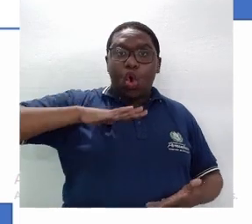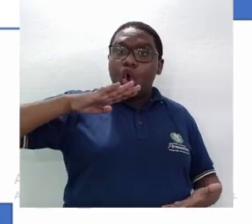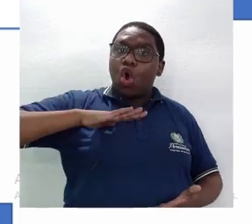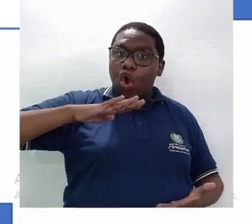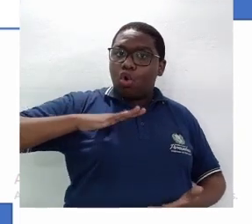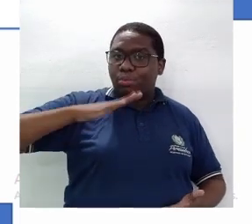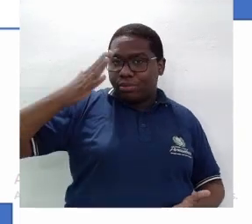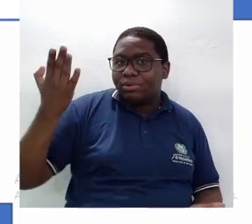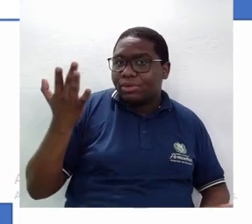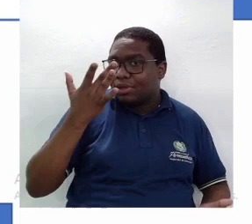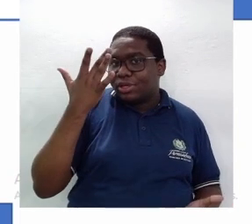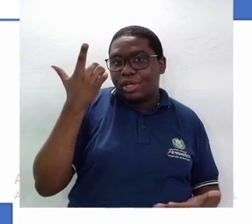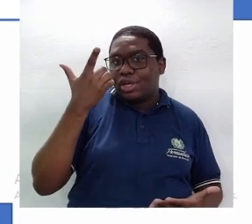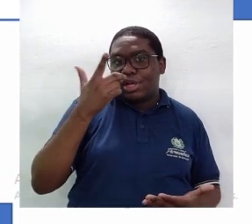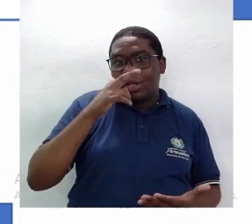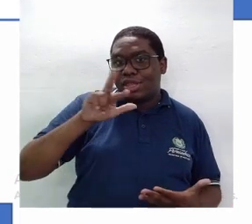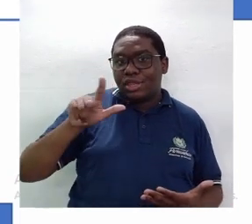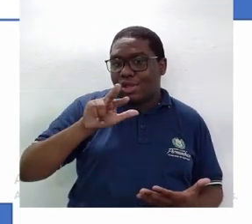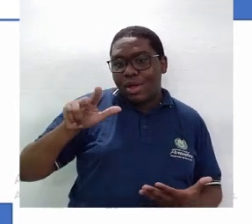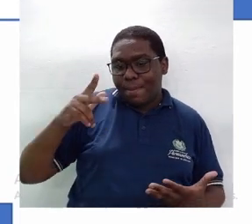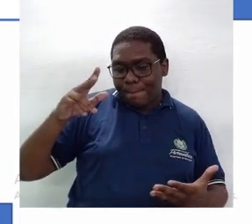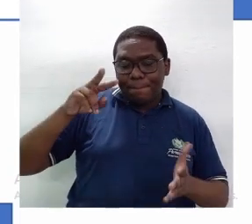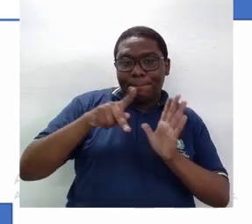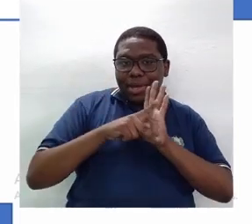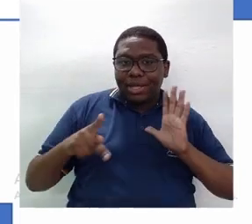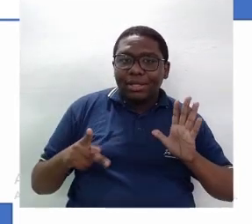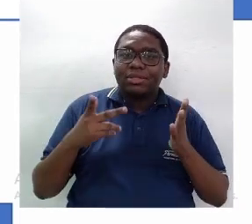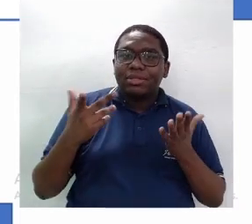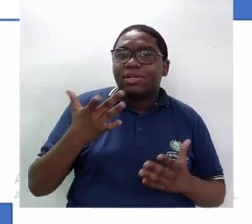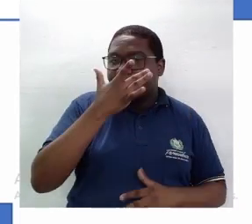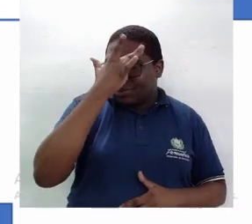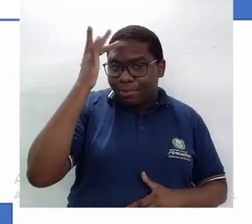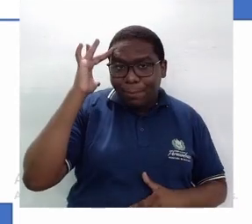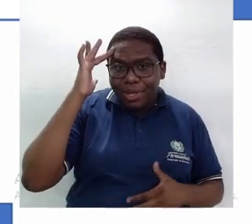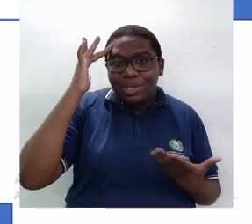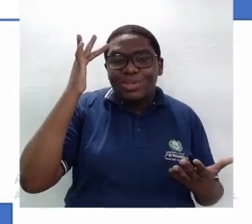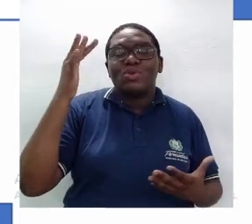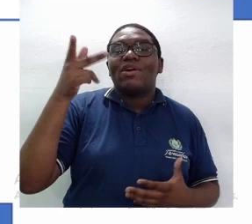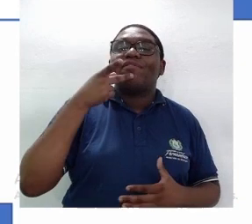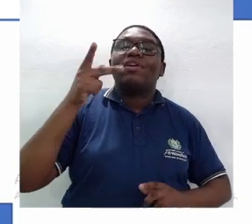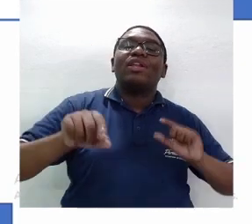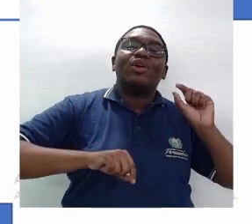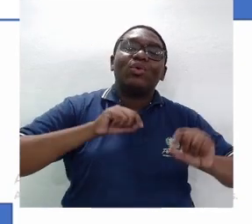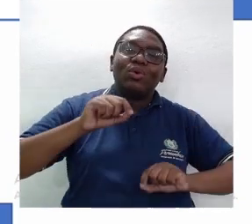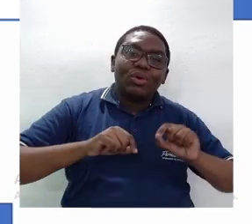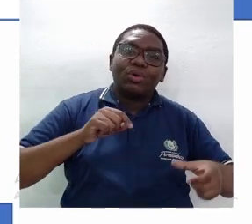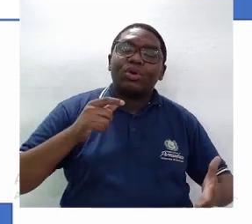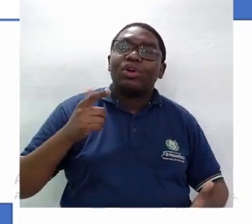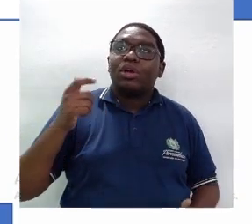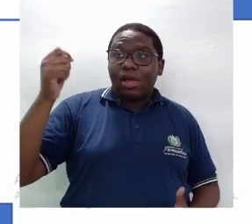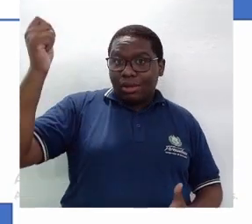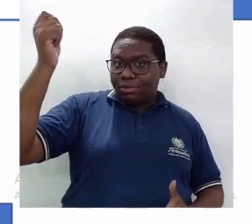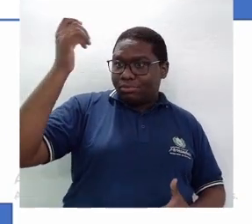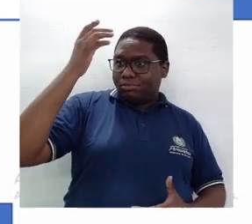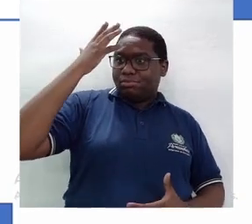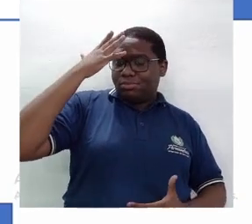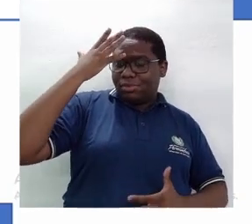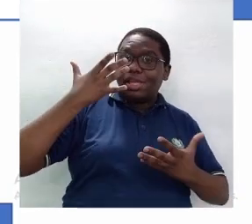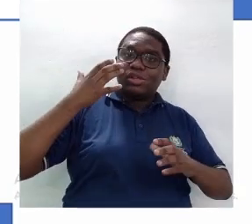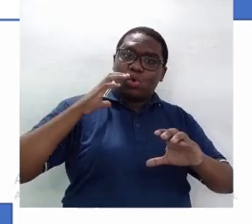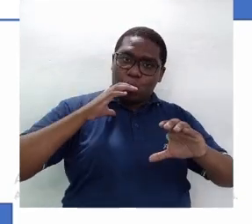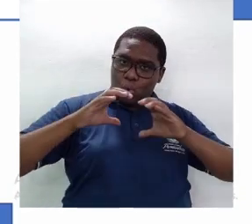físico que não lhe pertence. Os espíritas alegam que, quando espíritos desejam